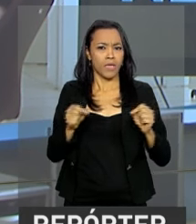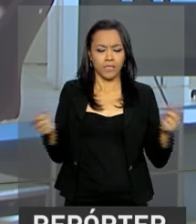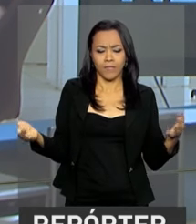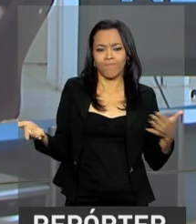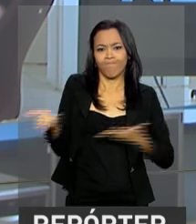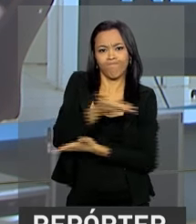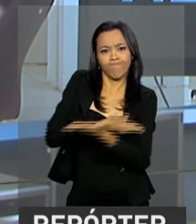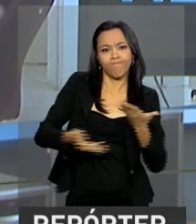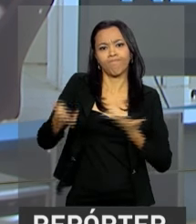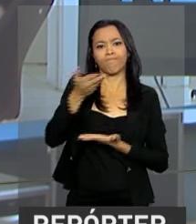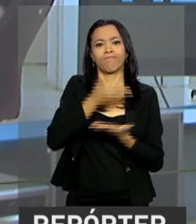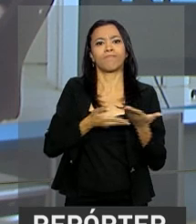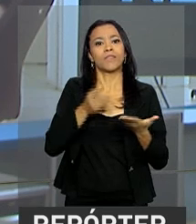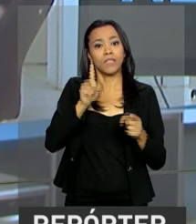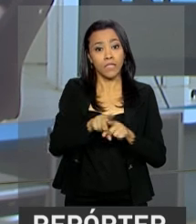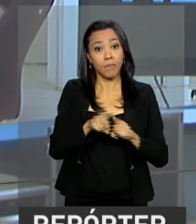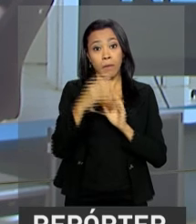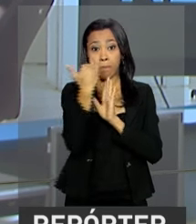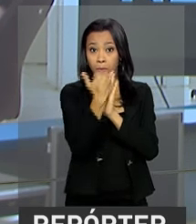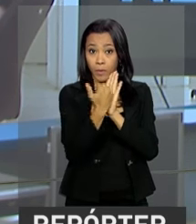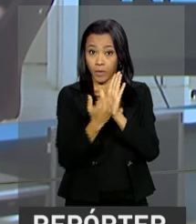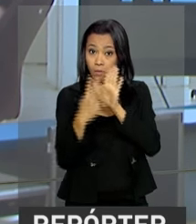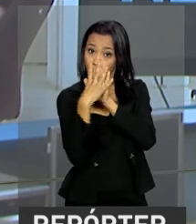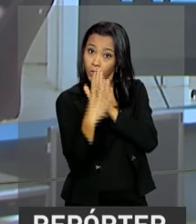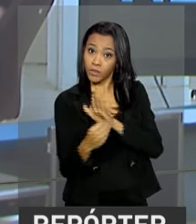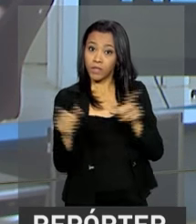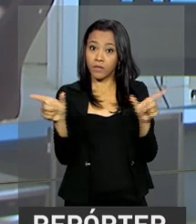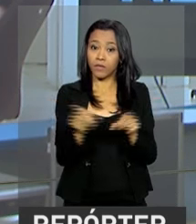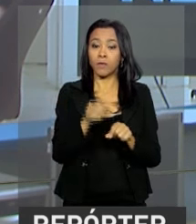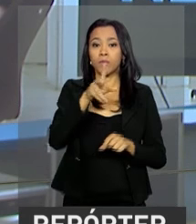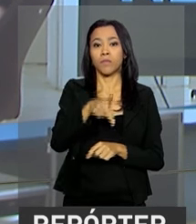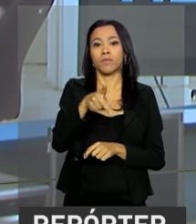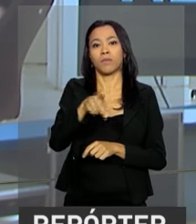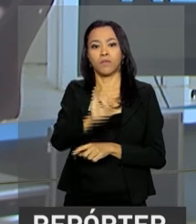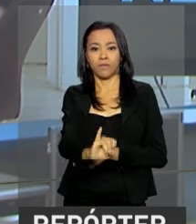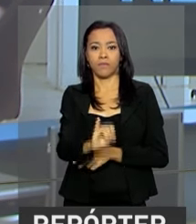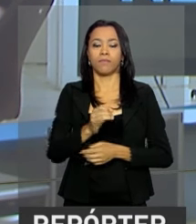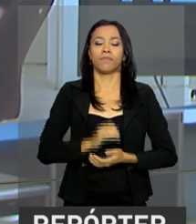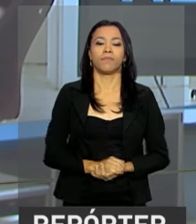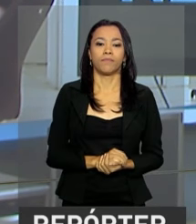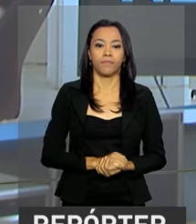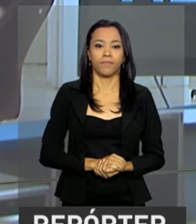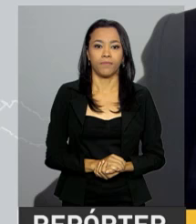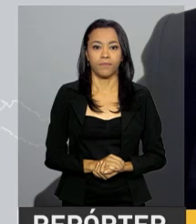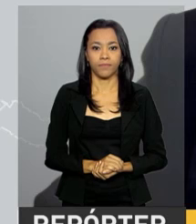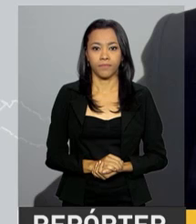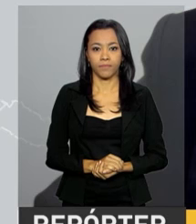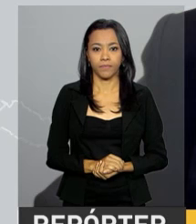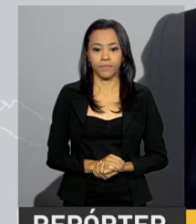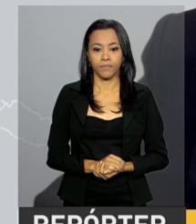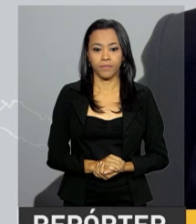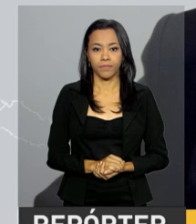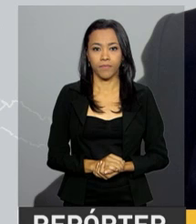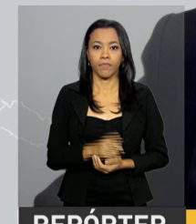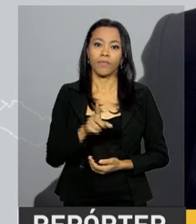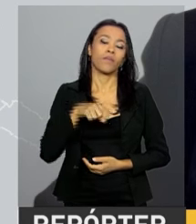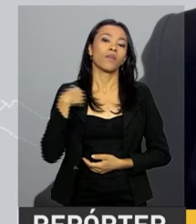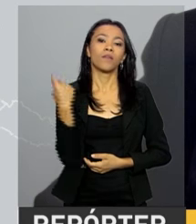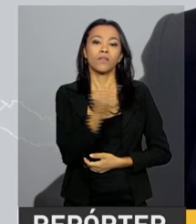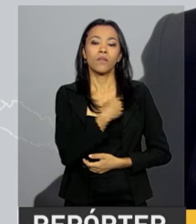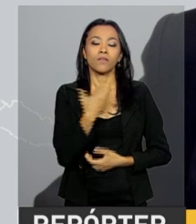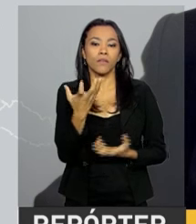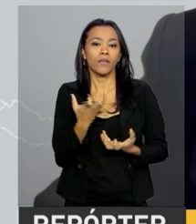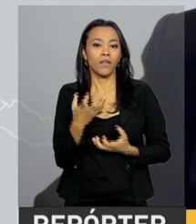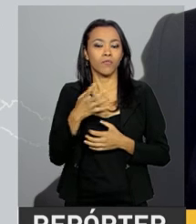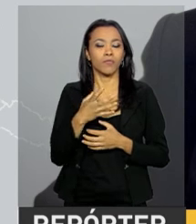países e sobre o programa de parcerias de investimento o pp ii nós queremos trazer a